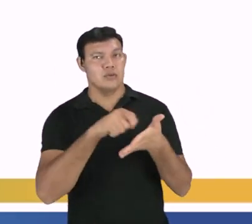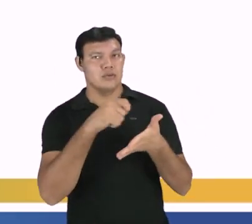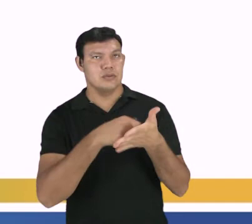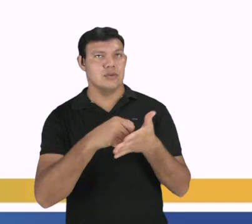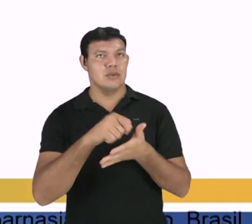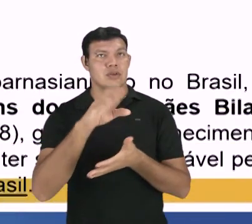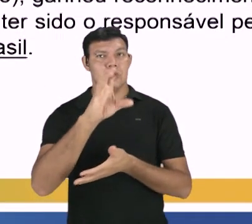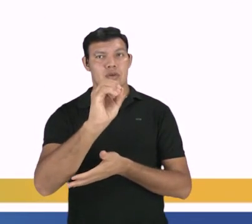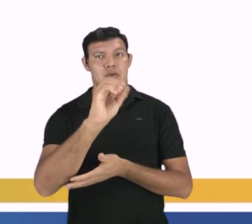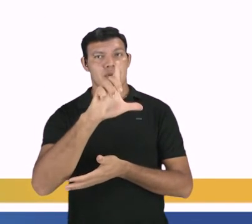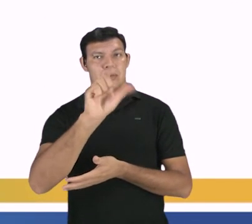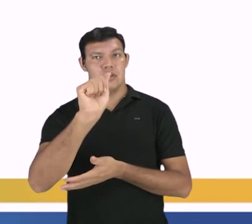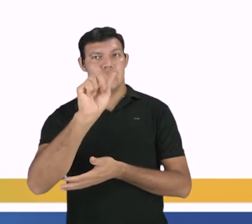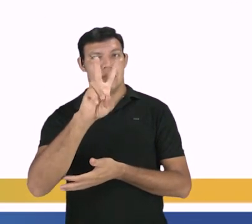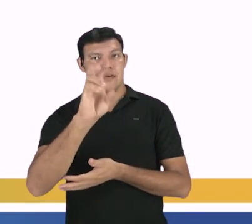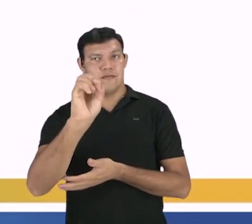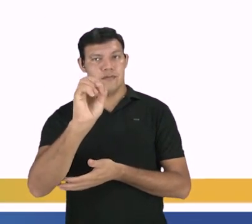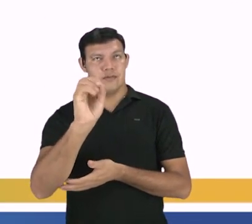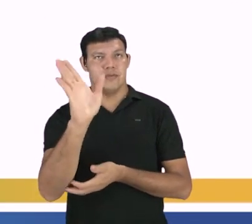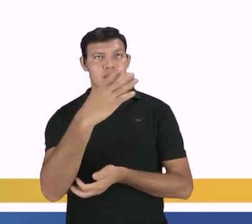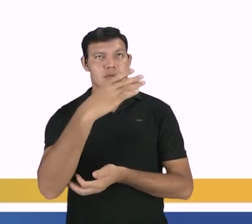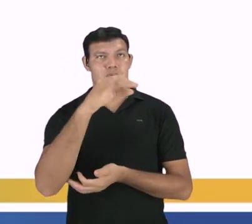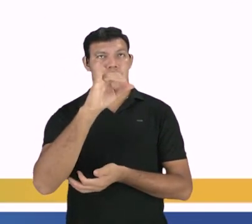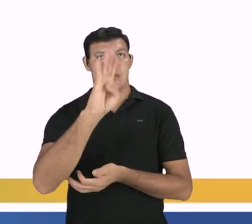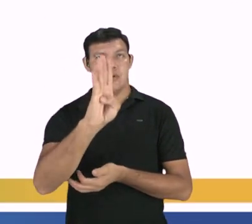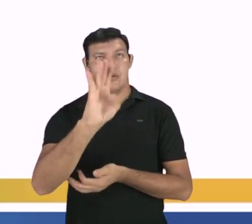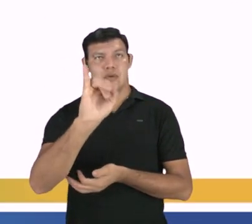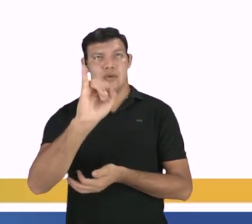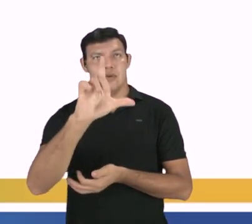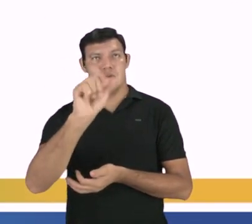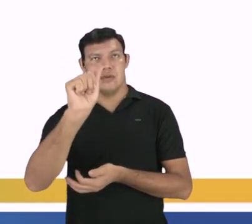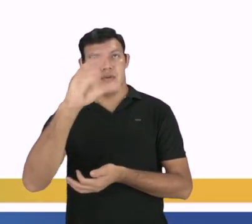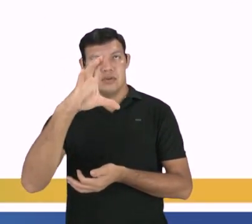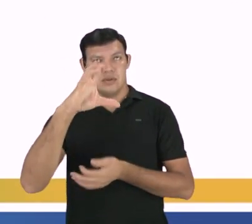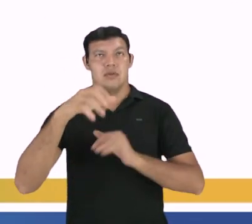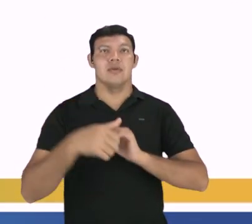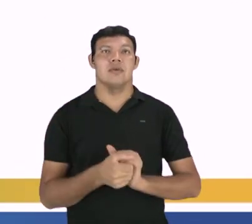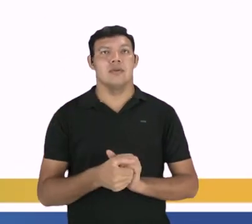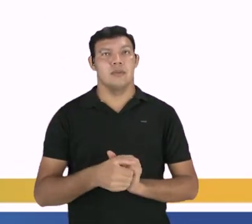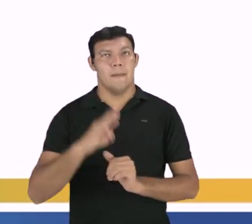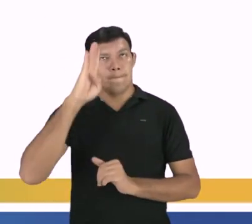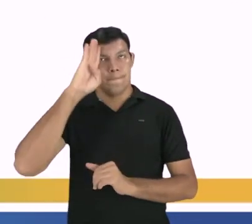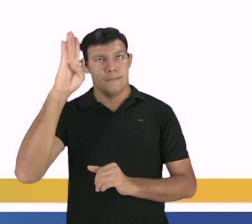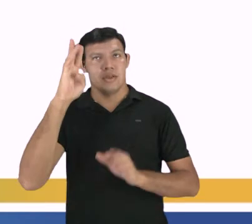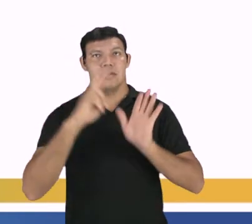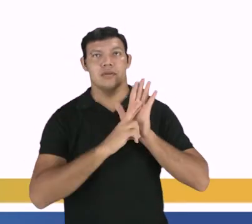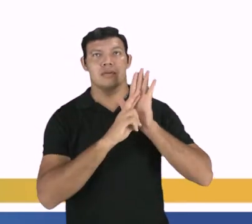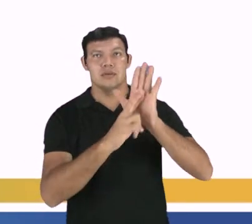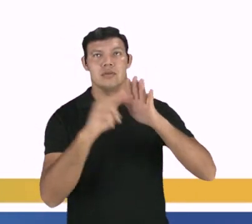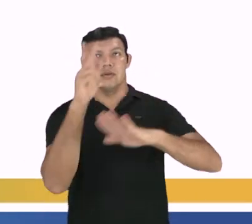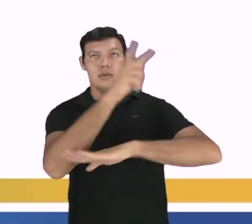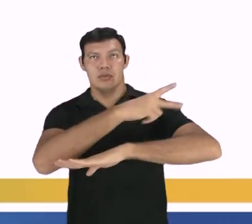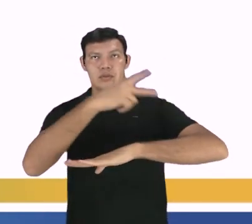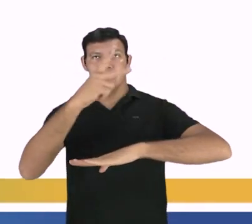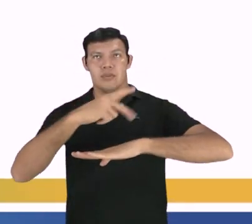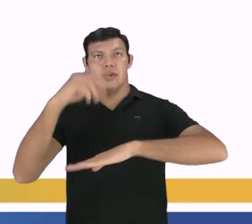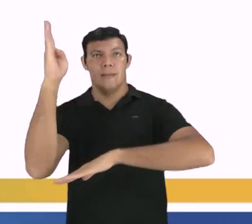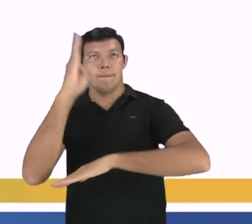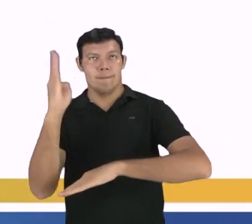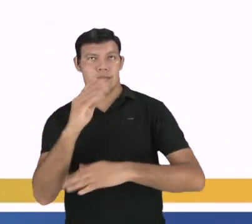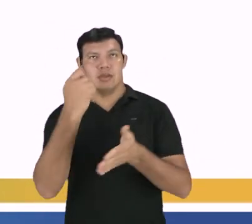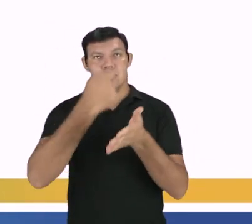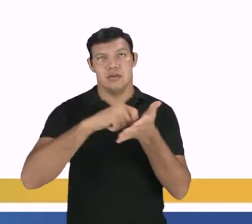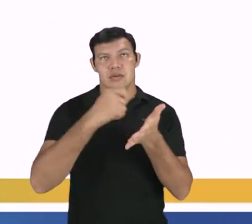aí dessa tríade, né? Um dos principais representantes do parnasianismo no Brasil, o escritor e